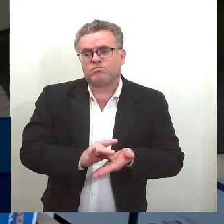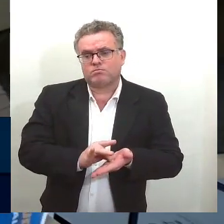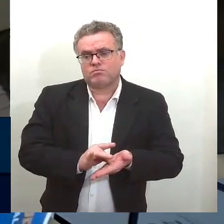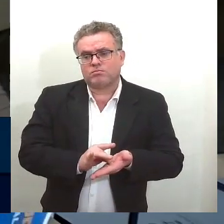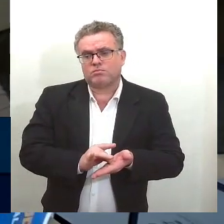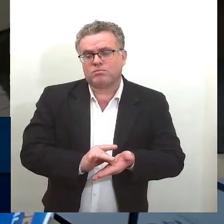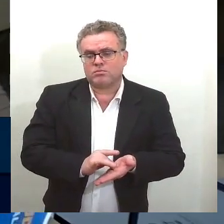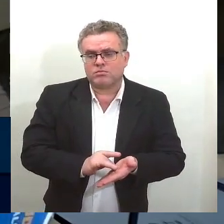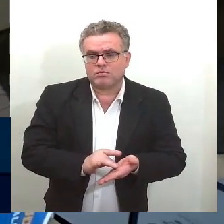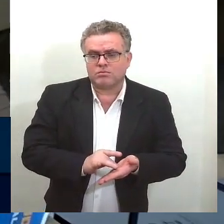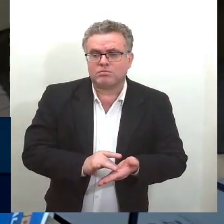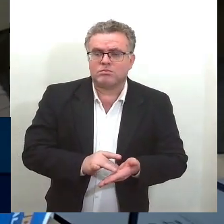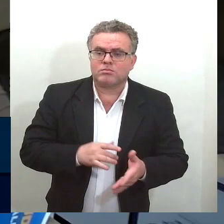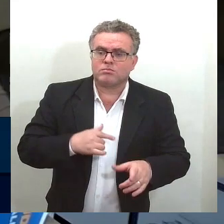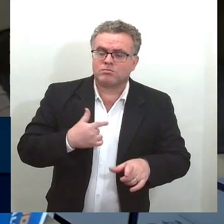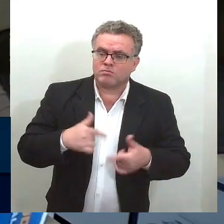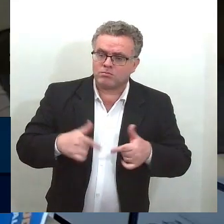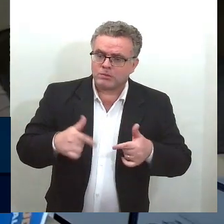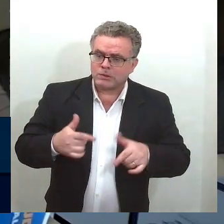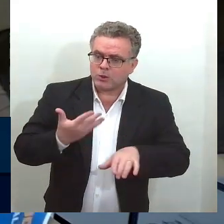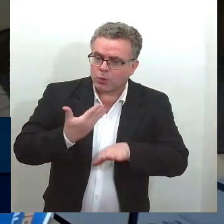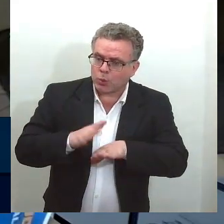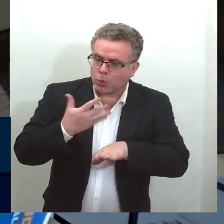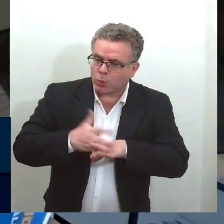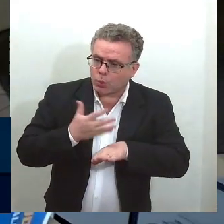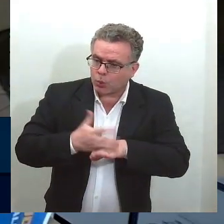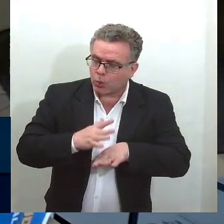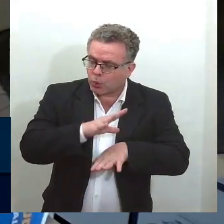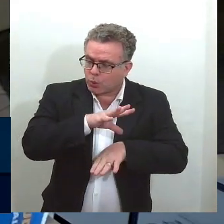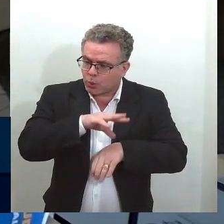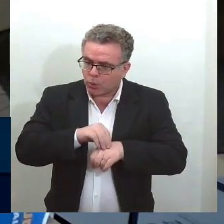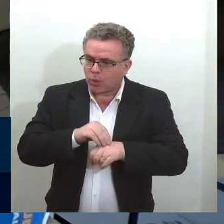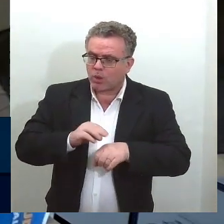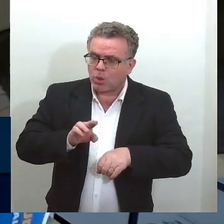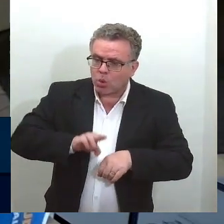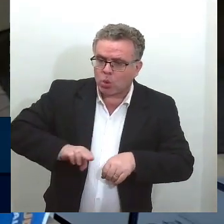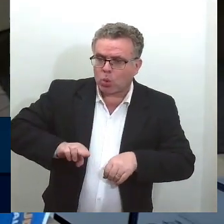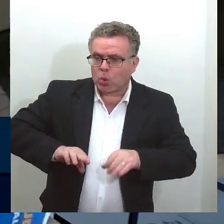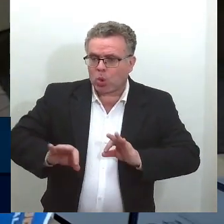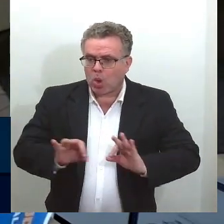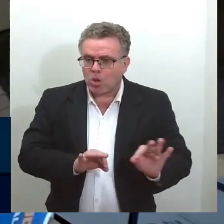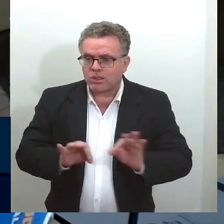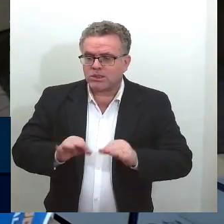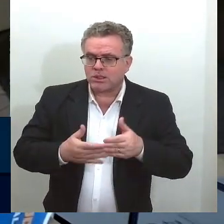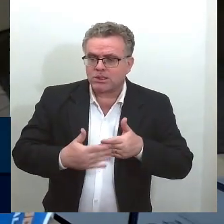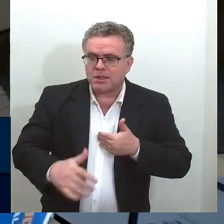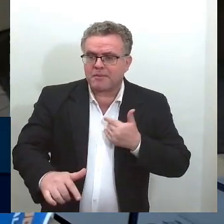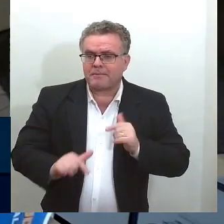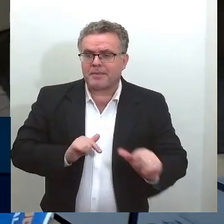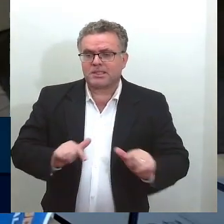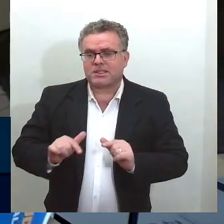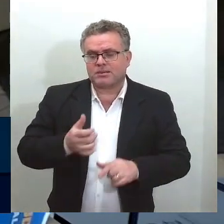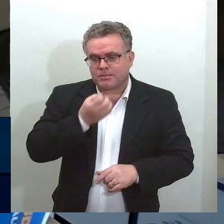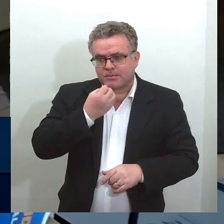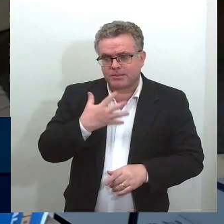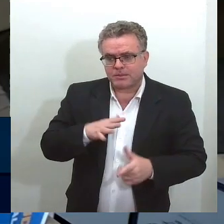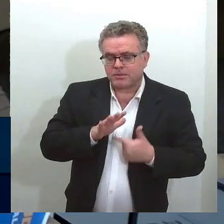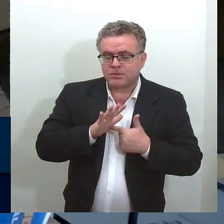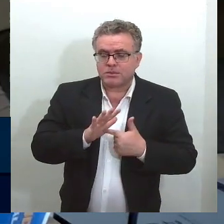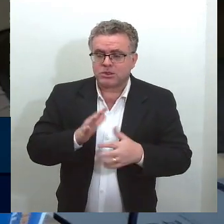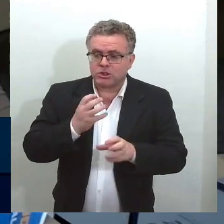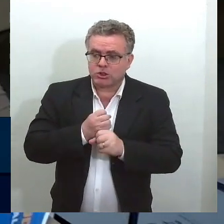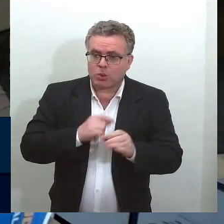implementado da melhor maneira possível, trazendo números satisfatórios, números que mostram o